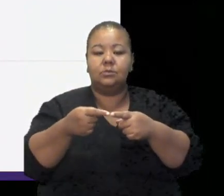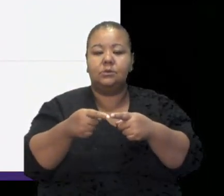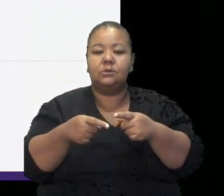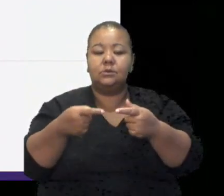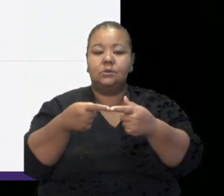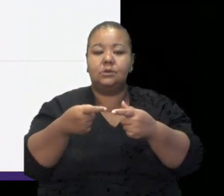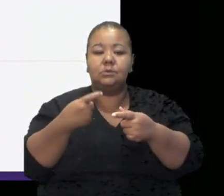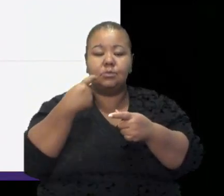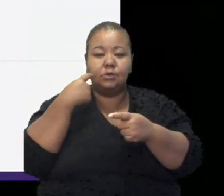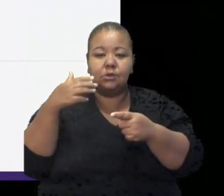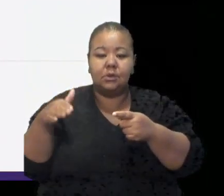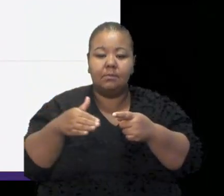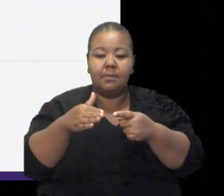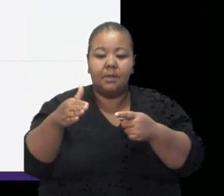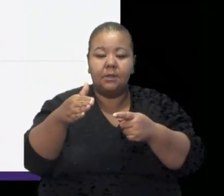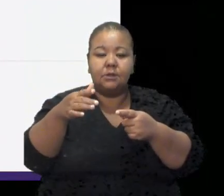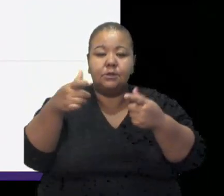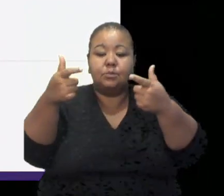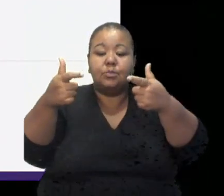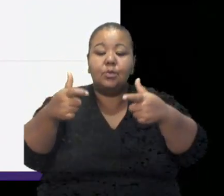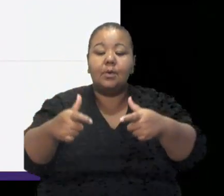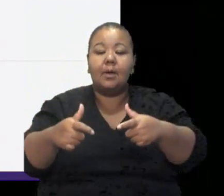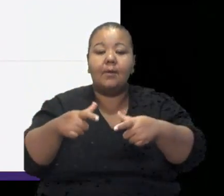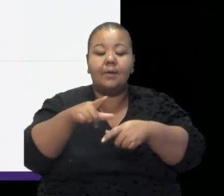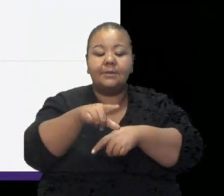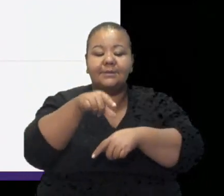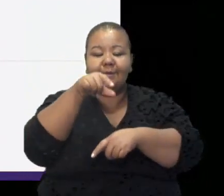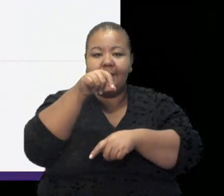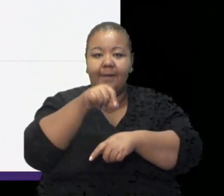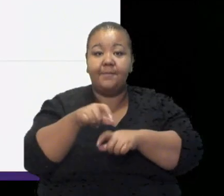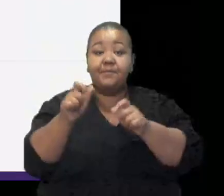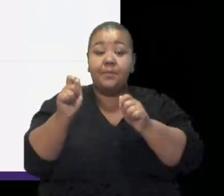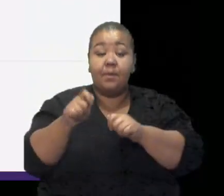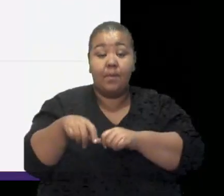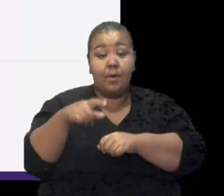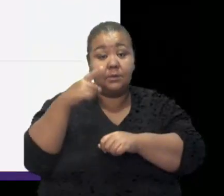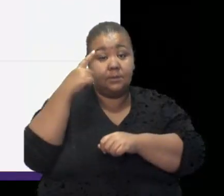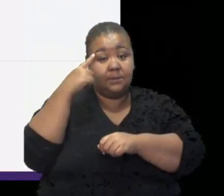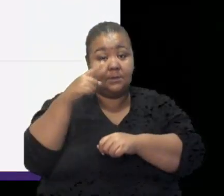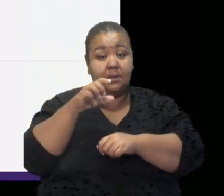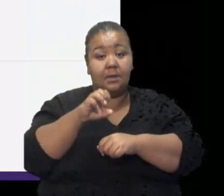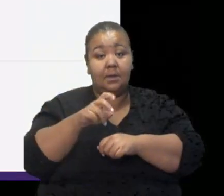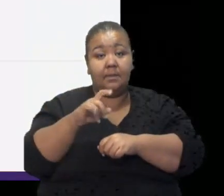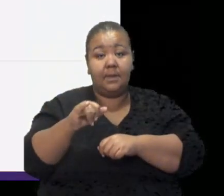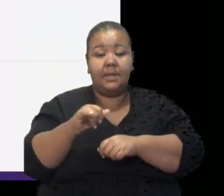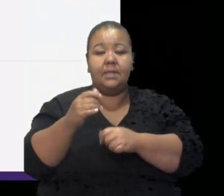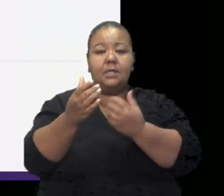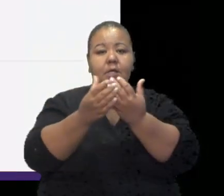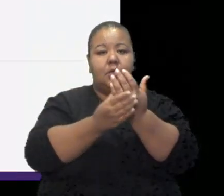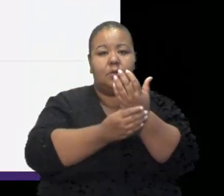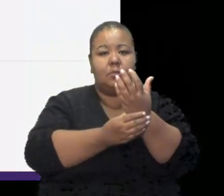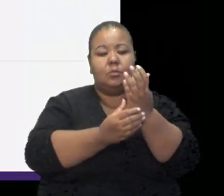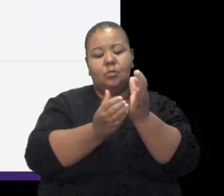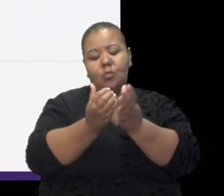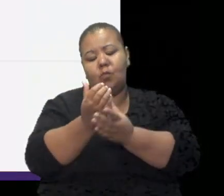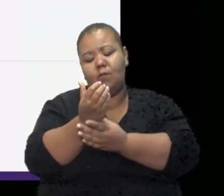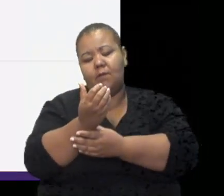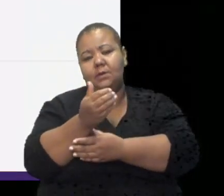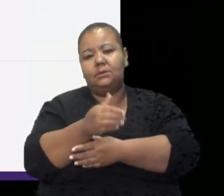peixe existente no local escolhido para a pesca. Eu posso pensar nos EPIs, né? Luvas e tudo mais que eu vou ter que